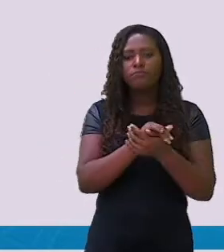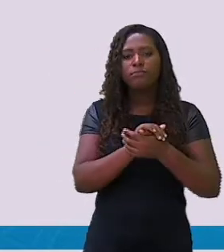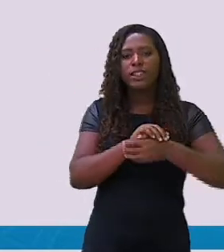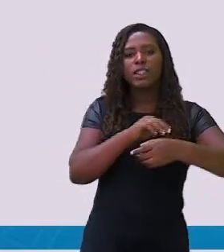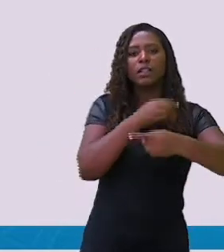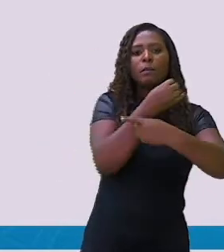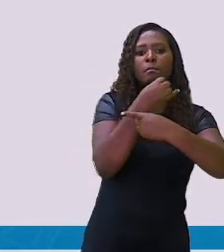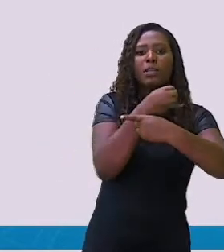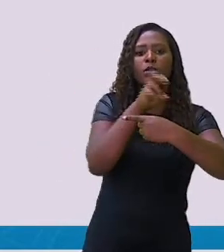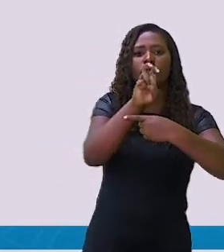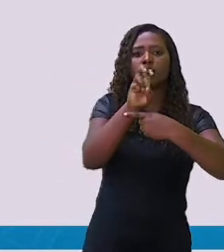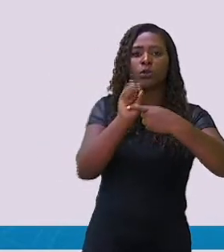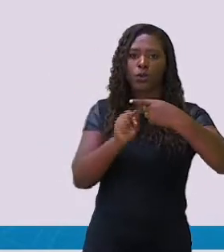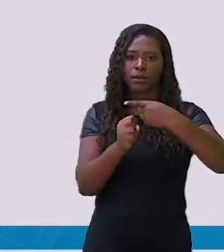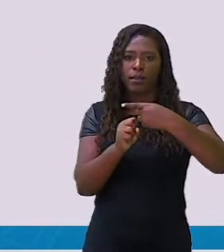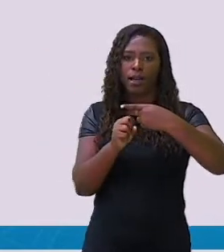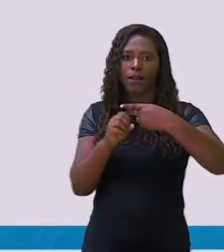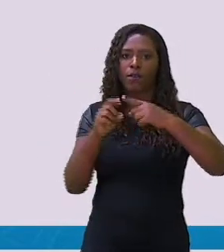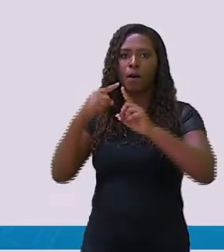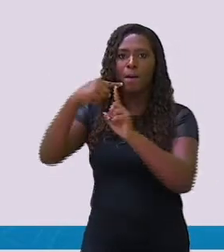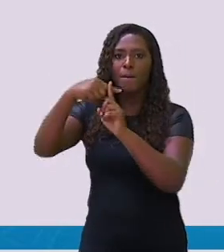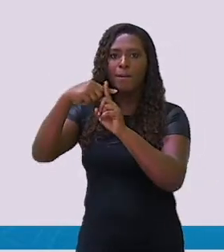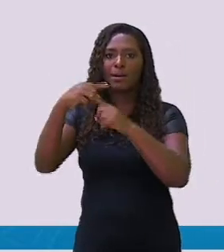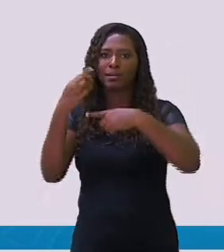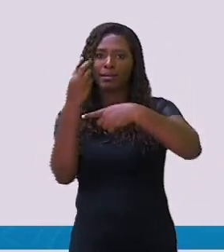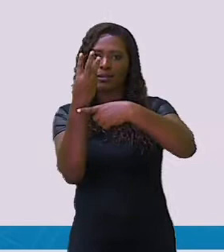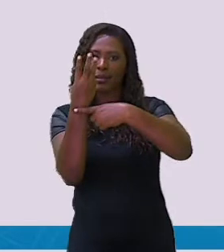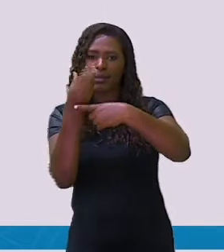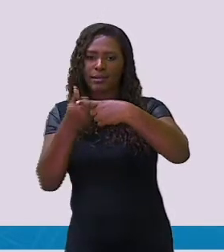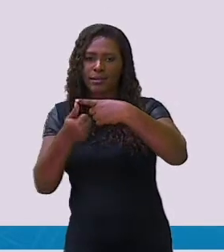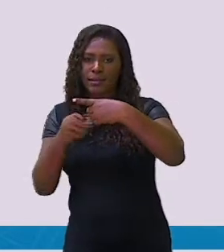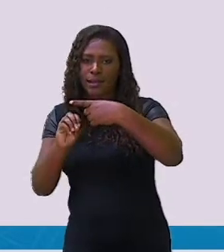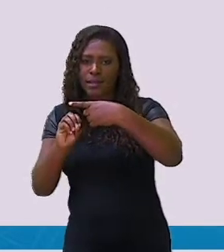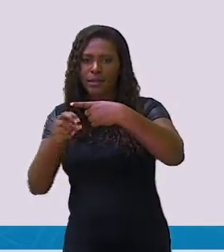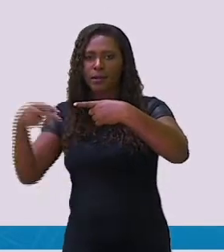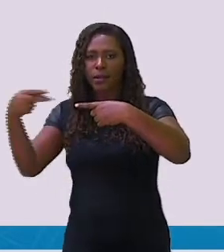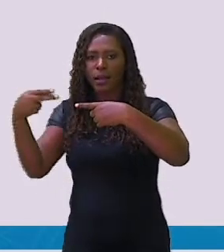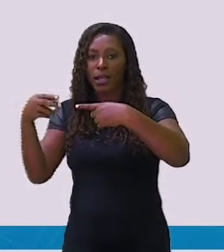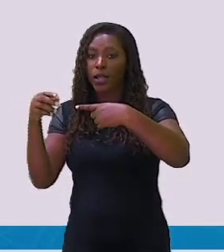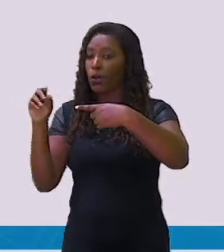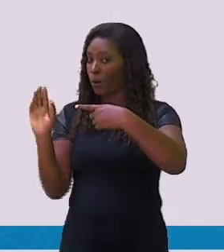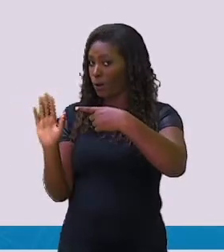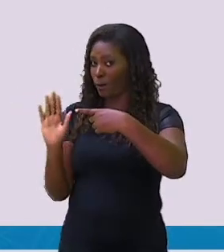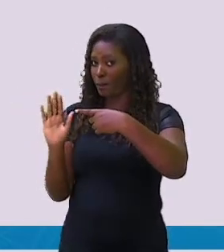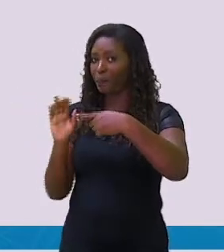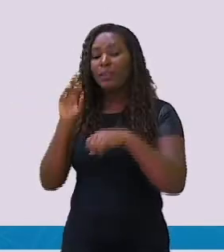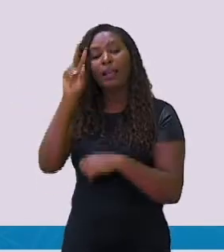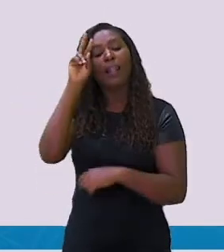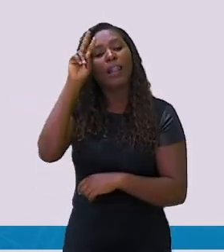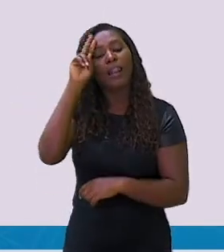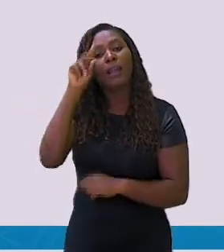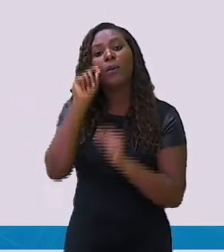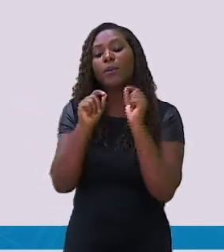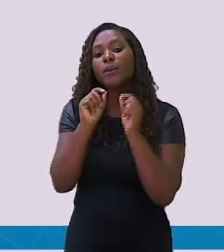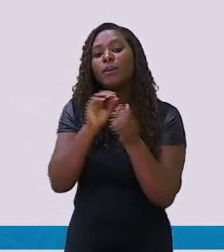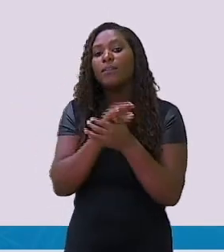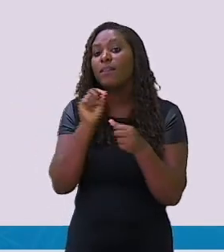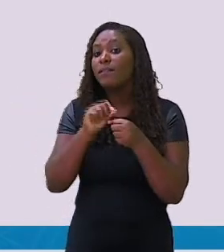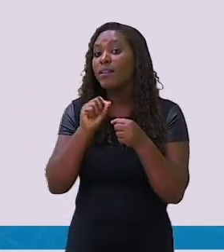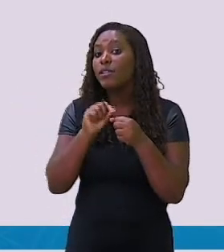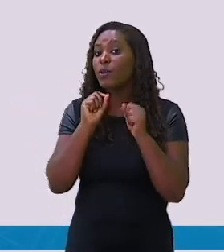e é igual tão Lembrando aqui ó que é que nós vamos aplicar aqui que nós já